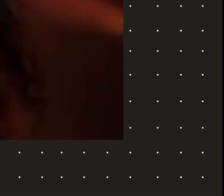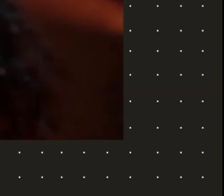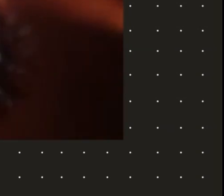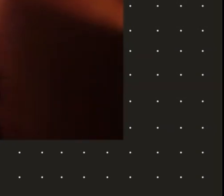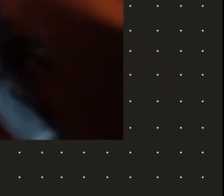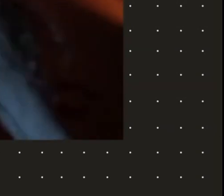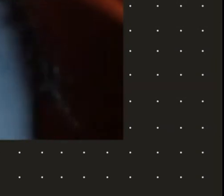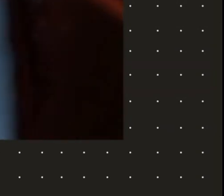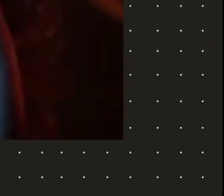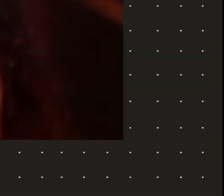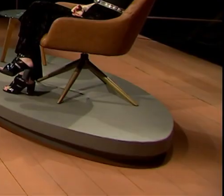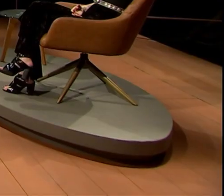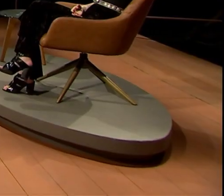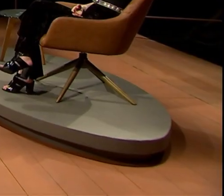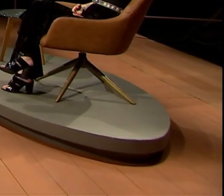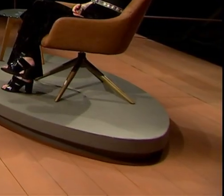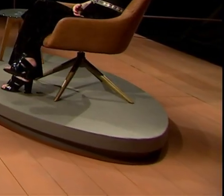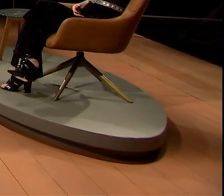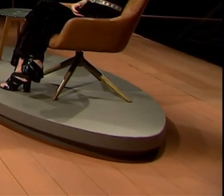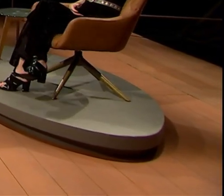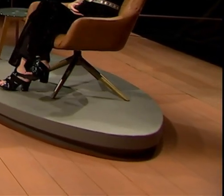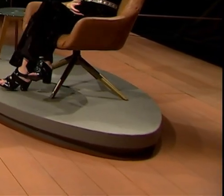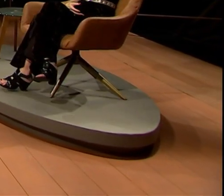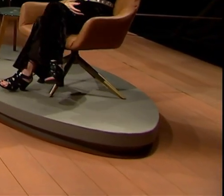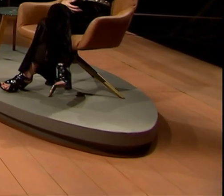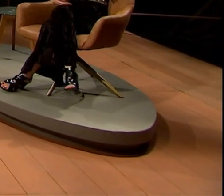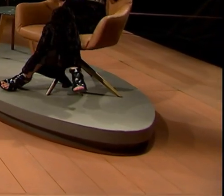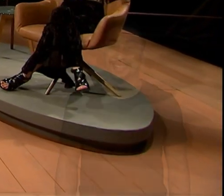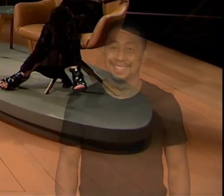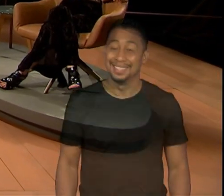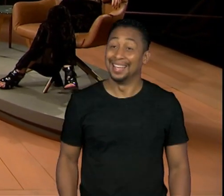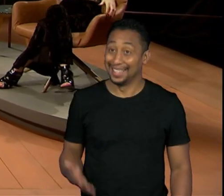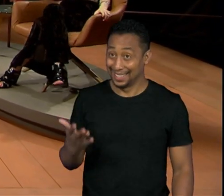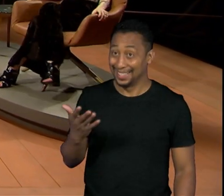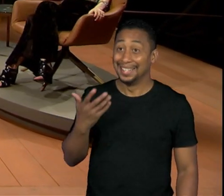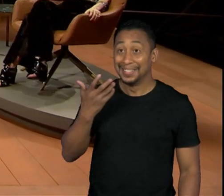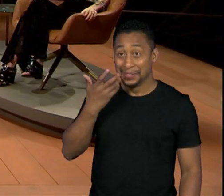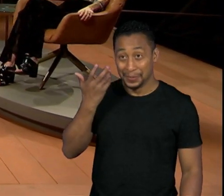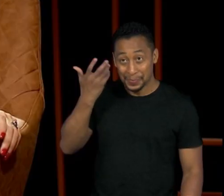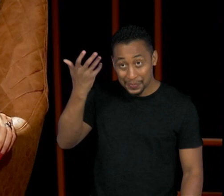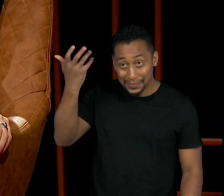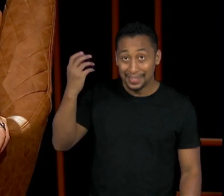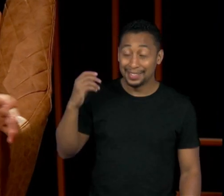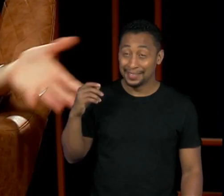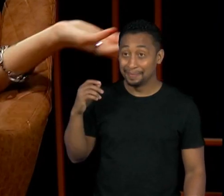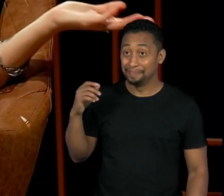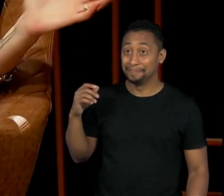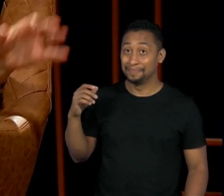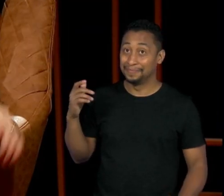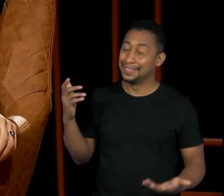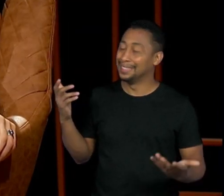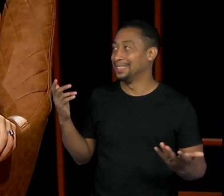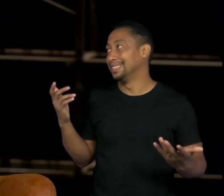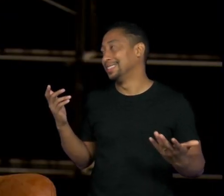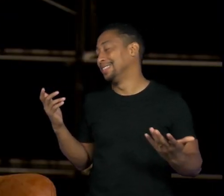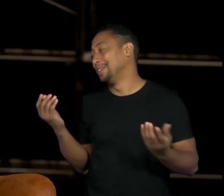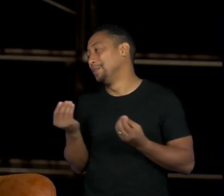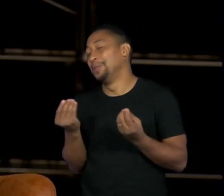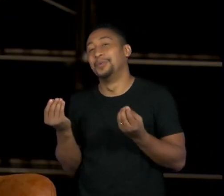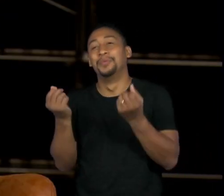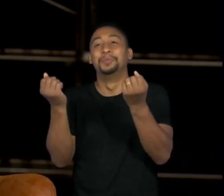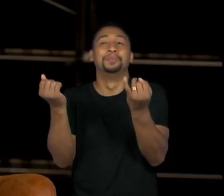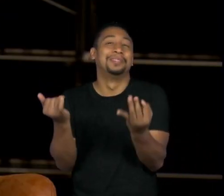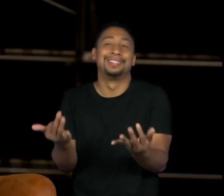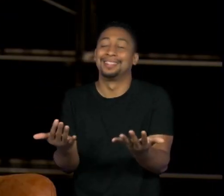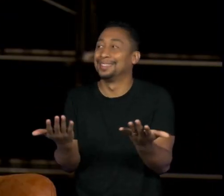não ser cantar, a não ser Cantar. Essa música é ele que... Ai, gente, o que eu vou falar depois